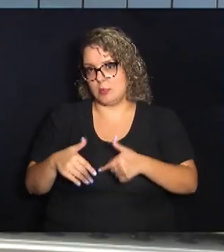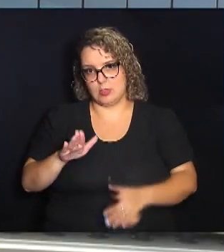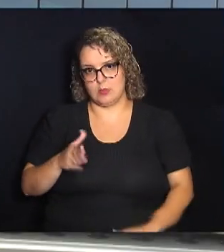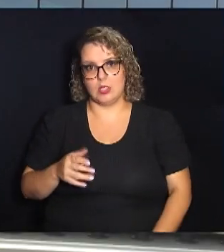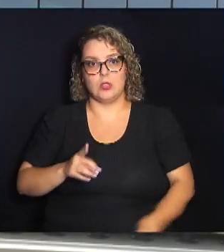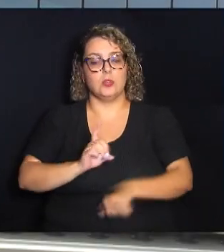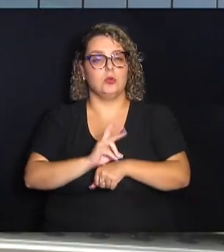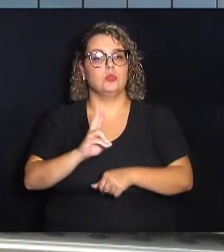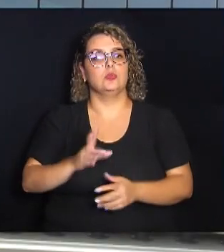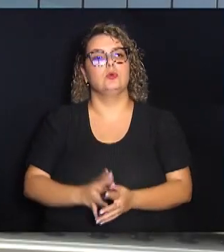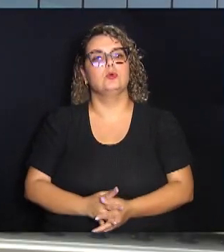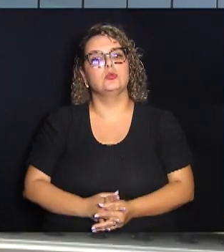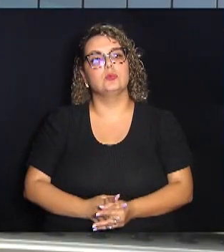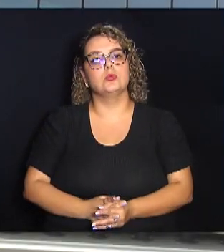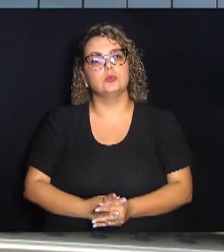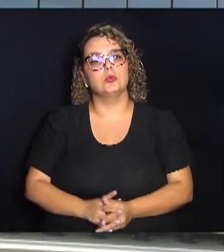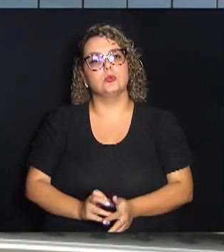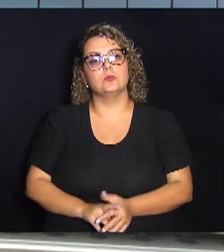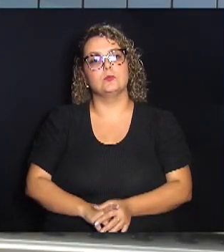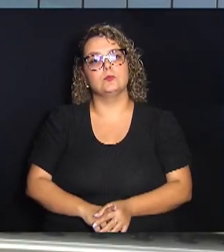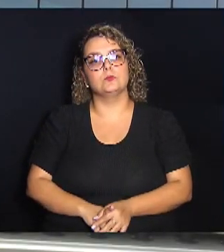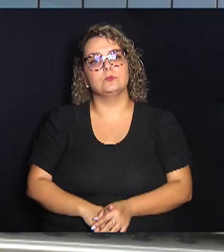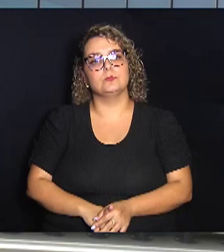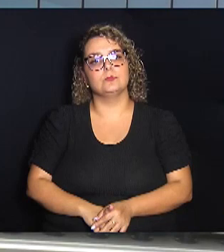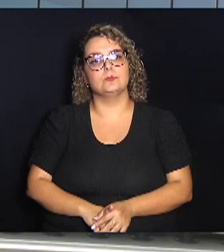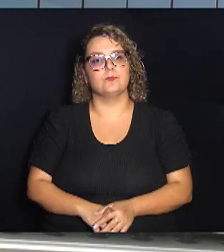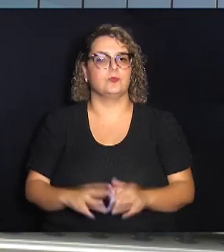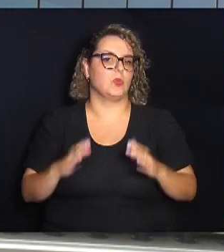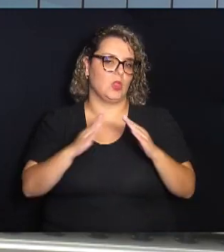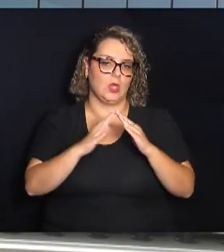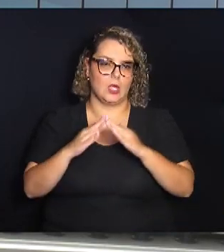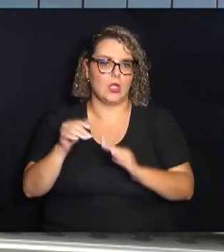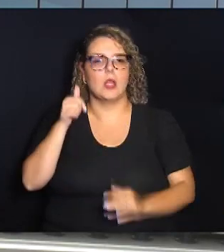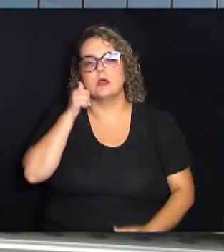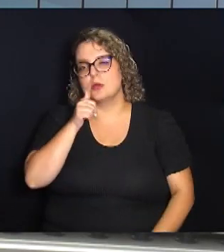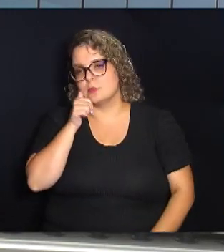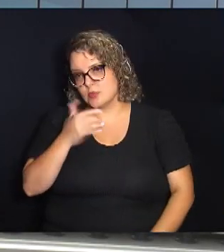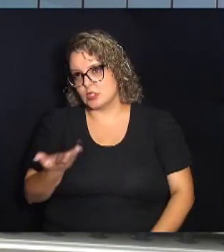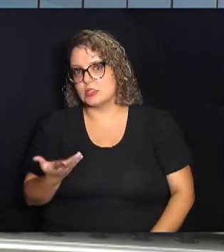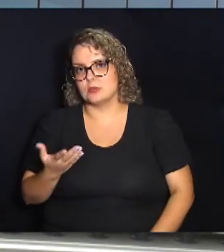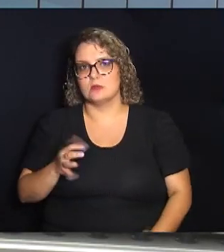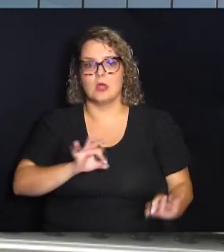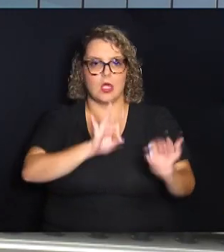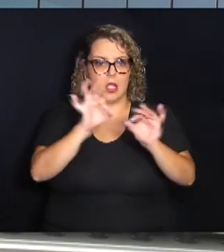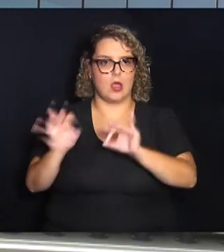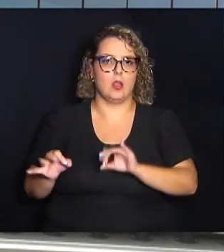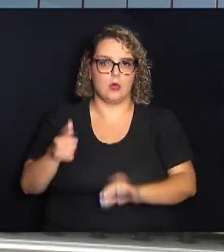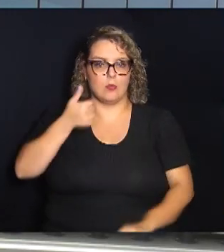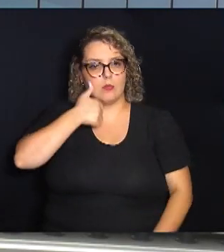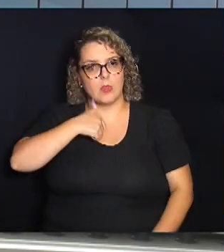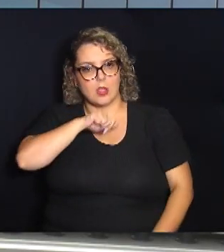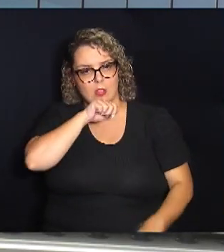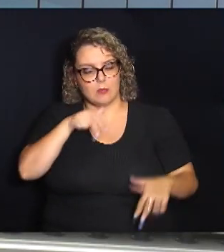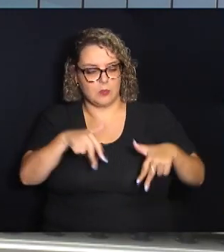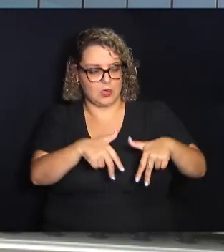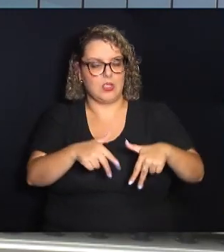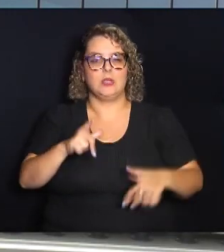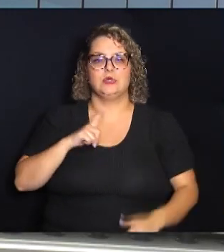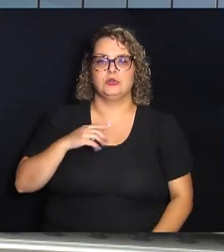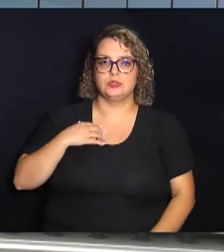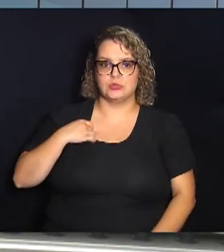Doutor, se em casa, né, as meninas, né, acompanham as mães e as mães tiveram